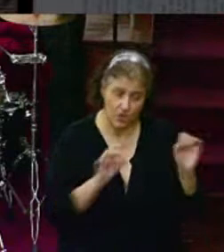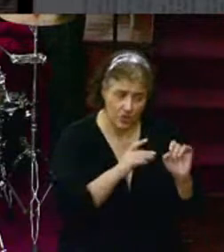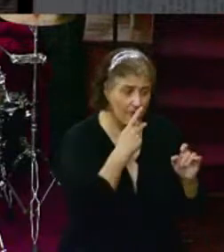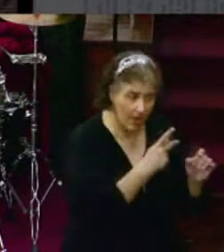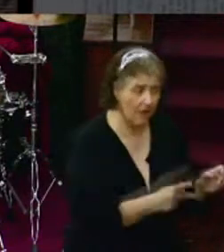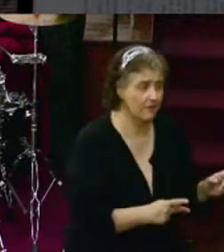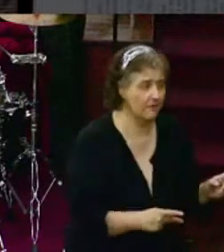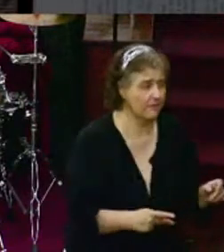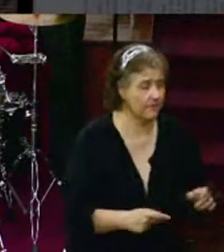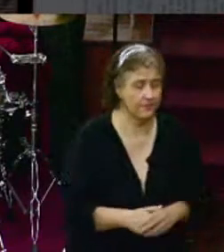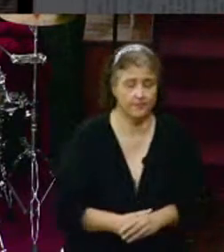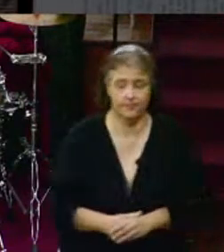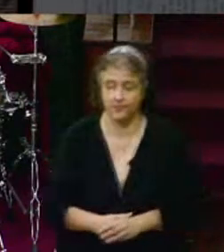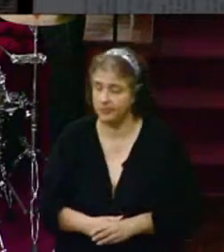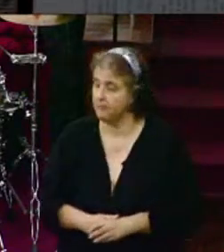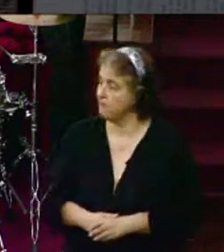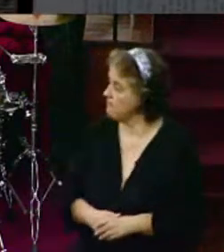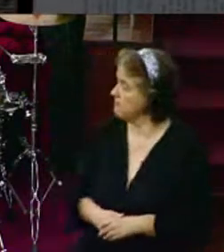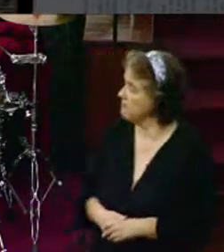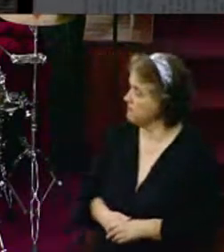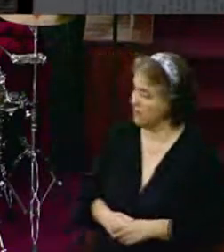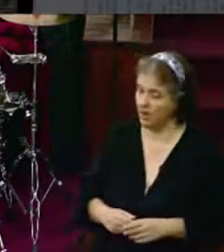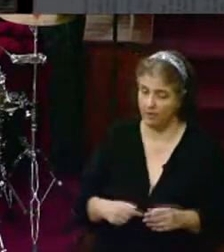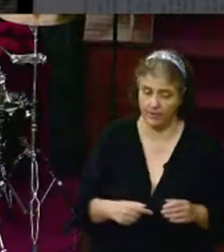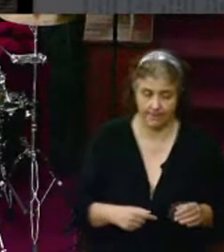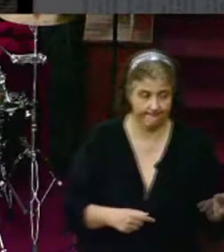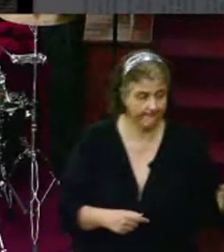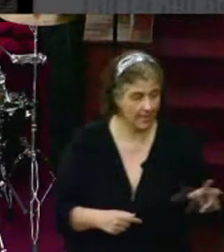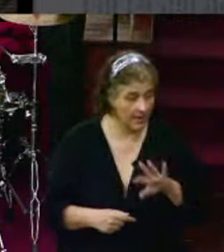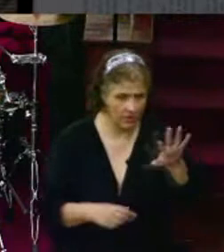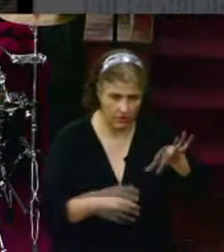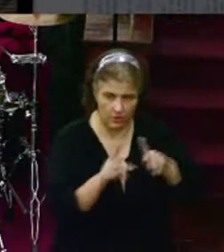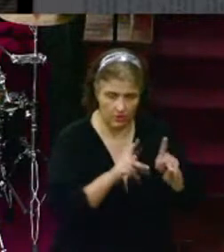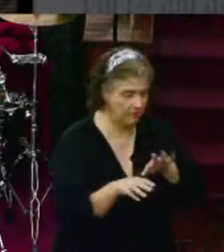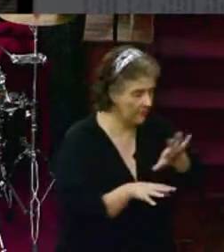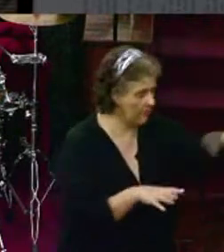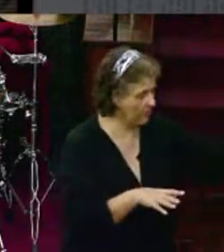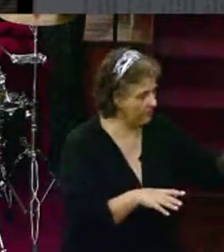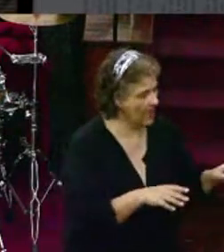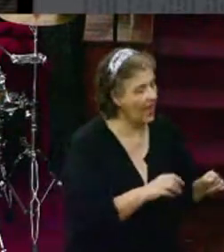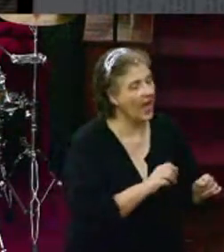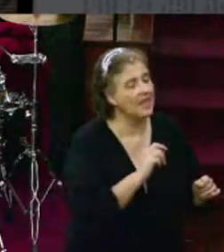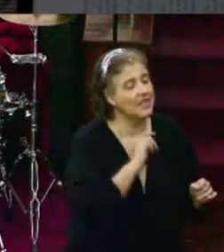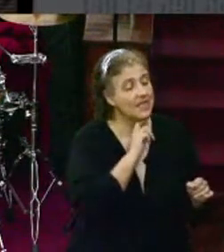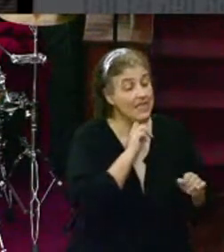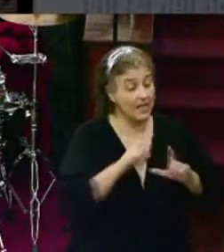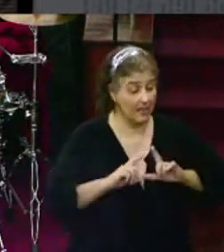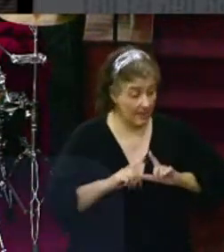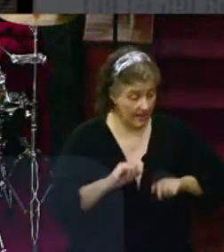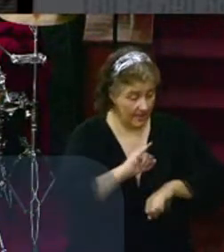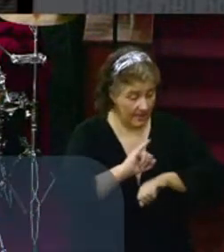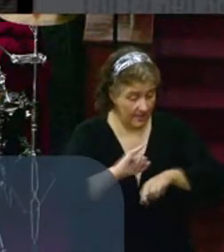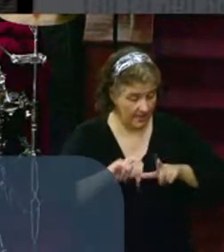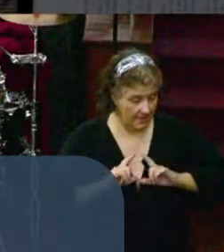para o povo que o acompanhava, disse: afirmo-vos que nem mesmo em Israel achei fé como